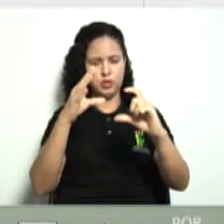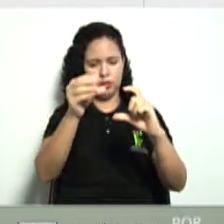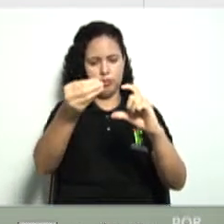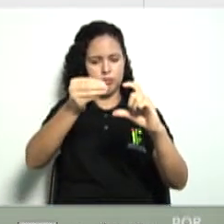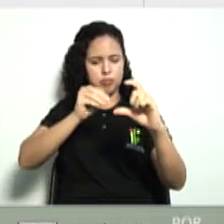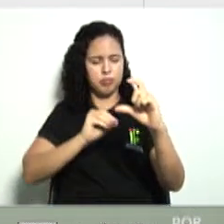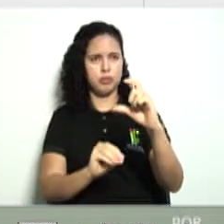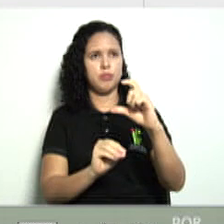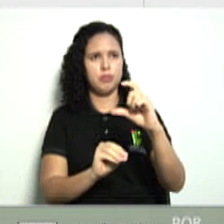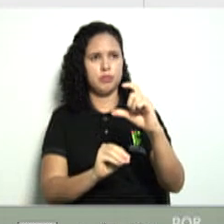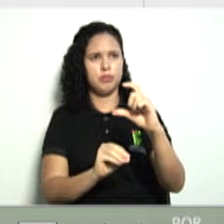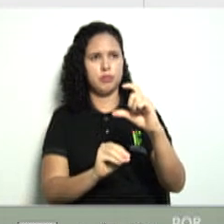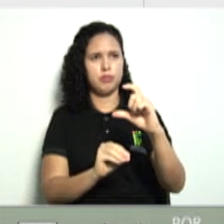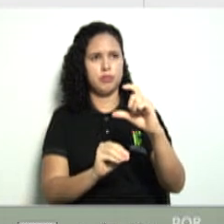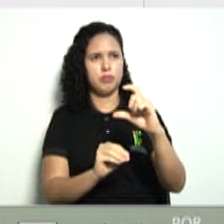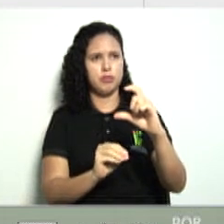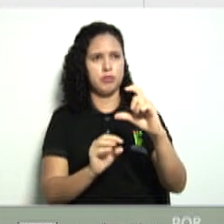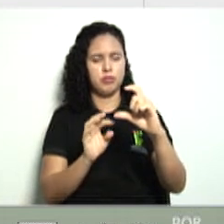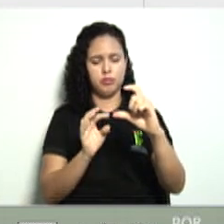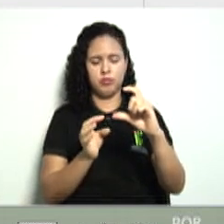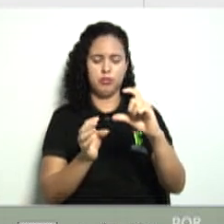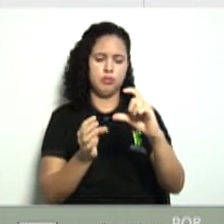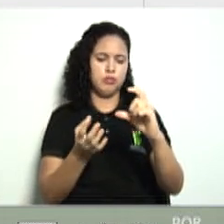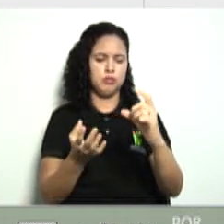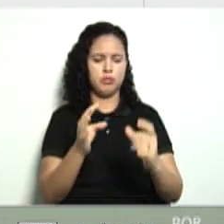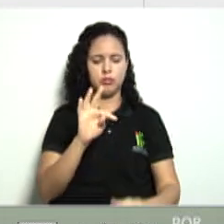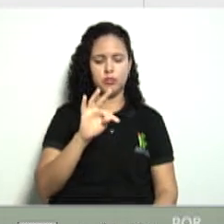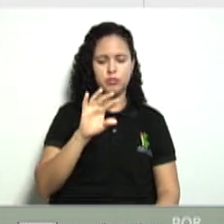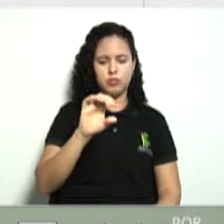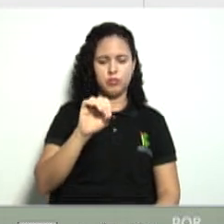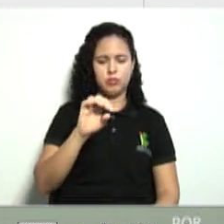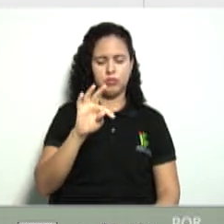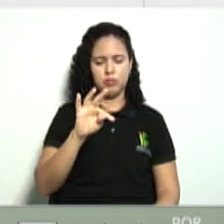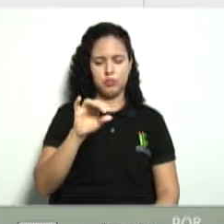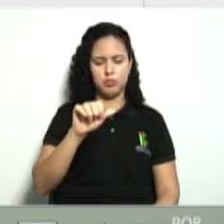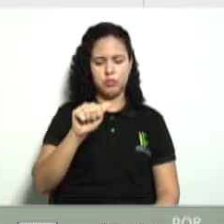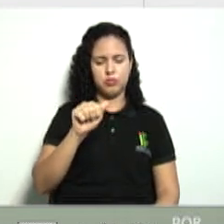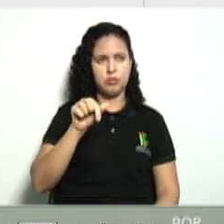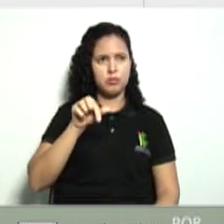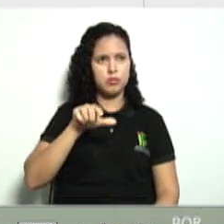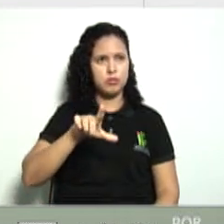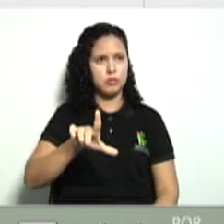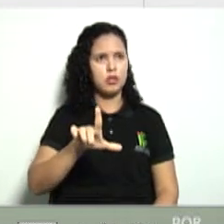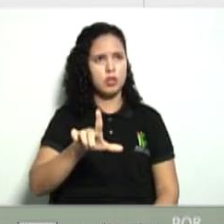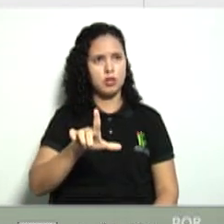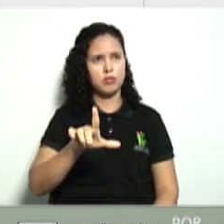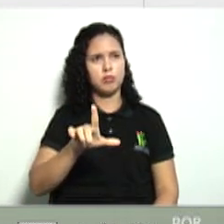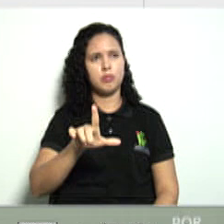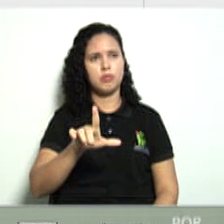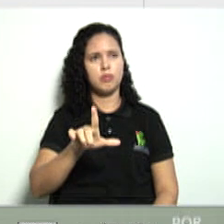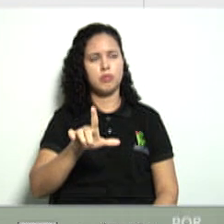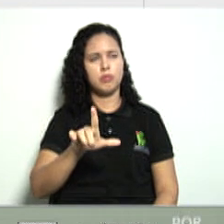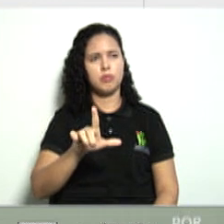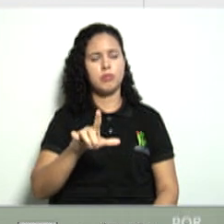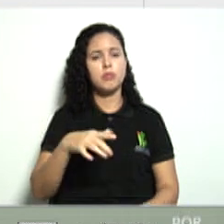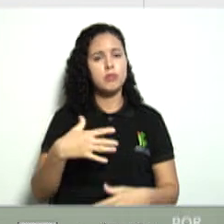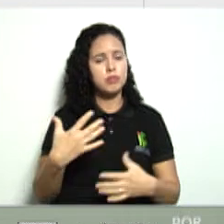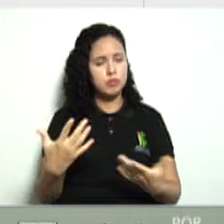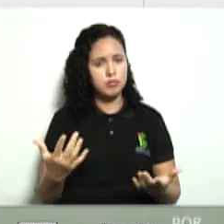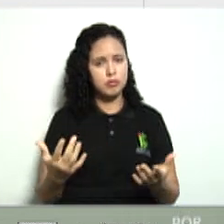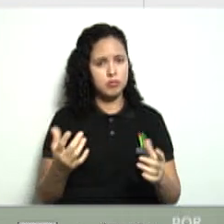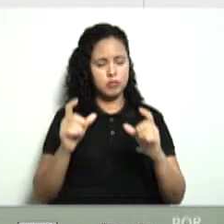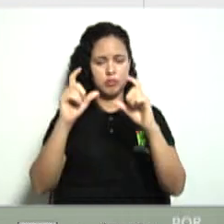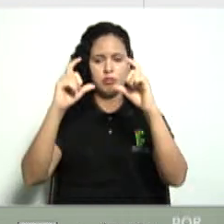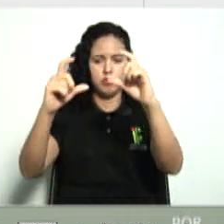vamos supor que eu quero colocar aqui total, quero deixar esteticamente assim melhor. Aí eu venho aqui, ó, meu total é